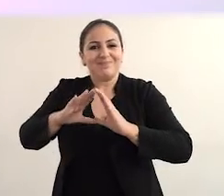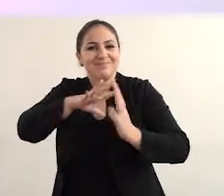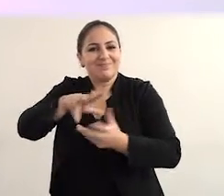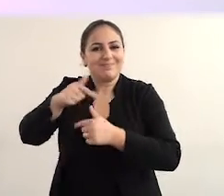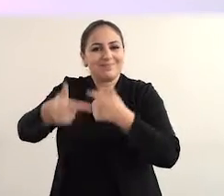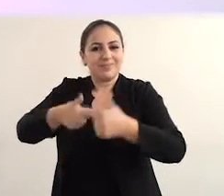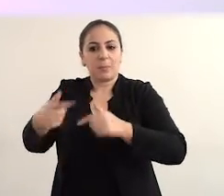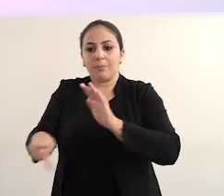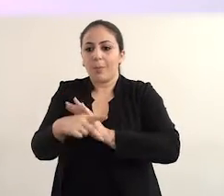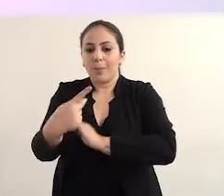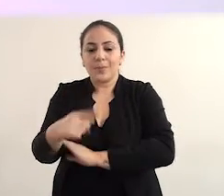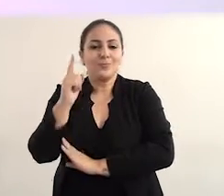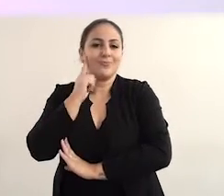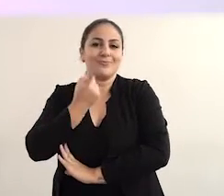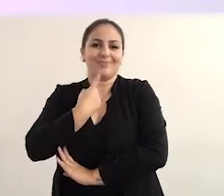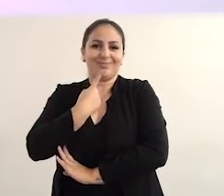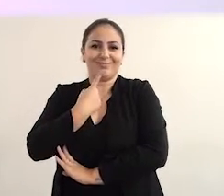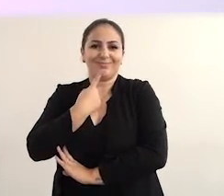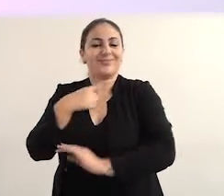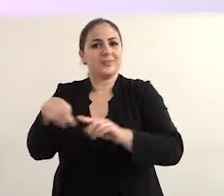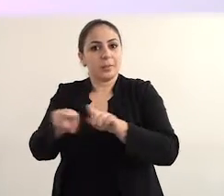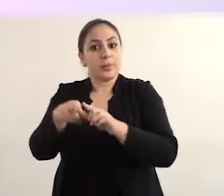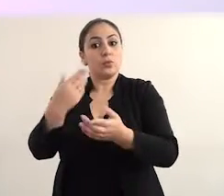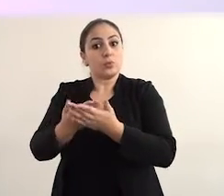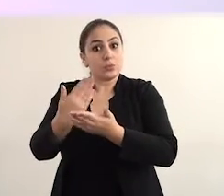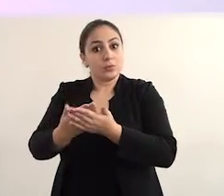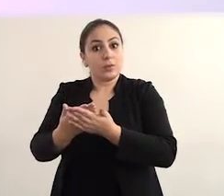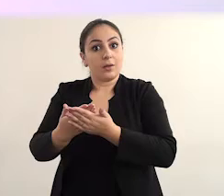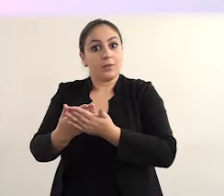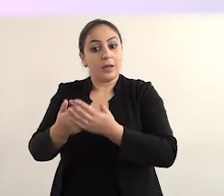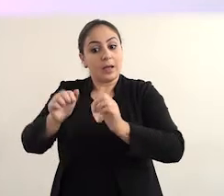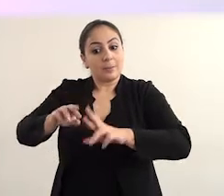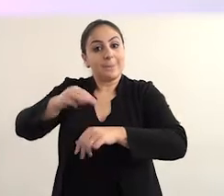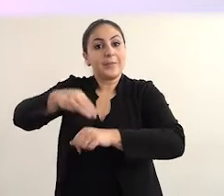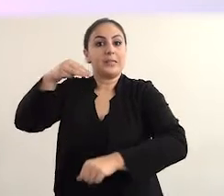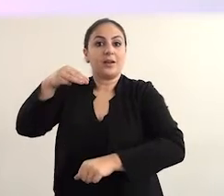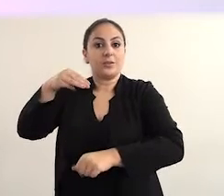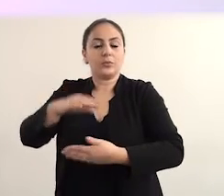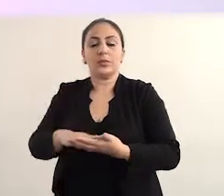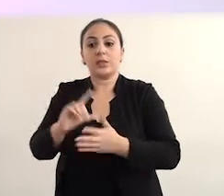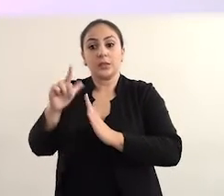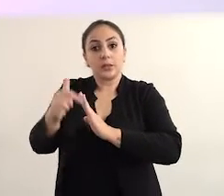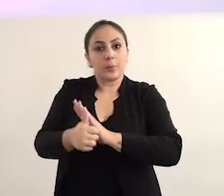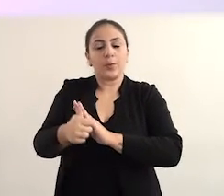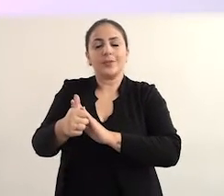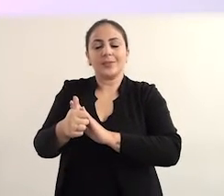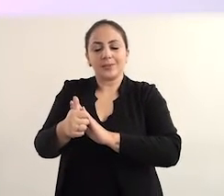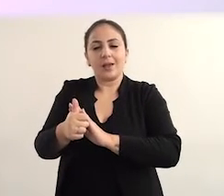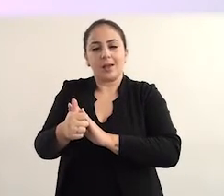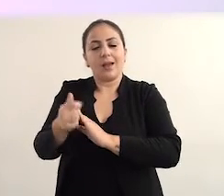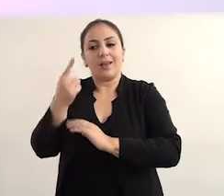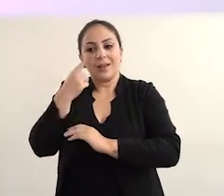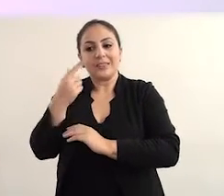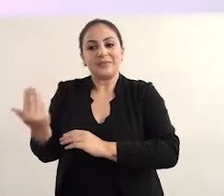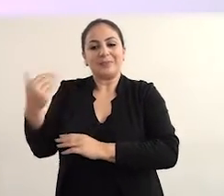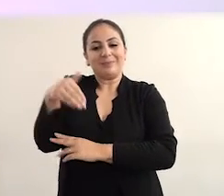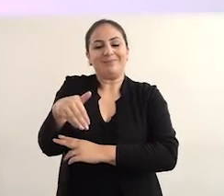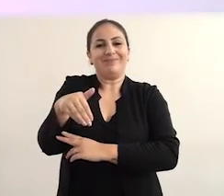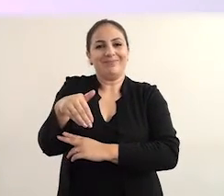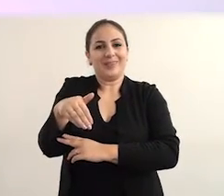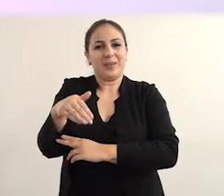era os surdos. E além de tudo estudava o mestrado, né? Então quando surgiu a questão dela vir para